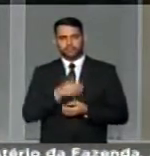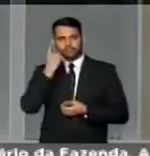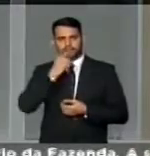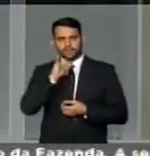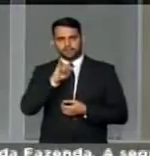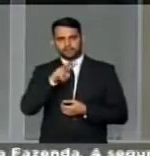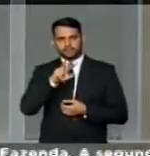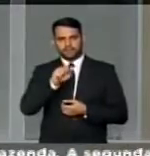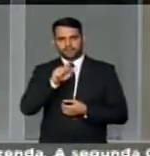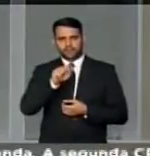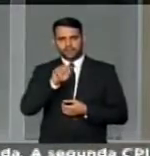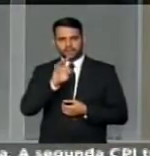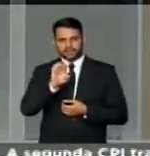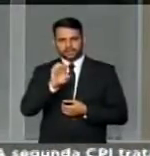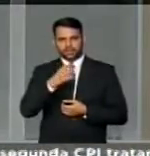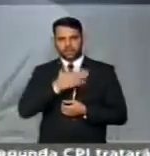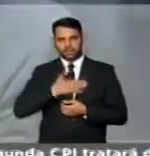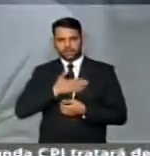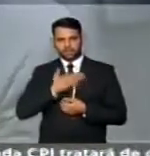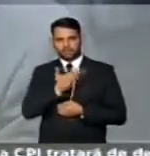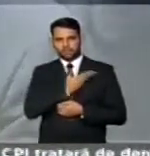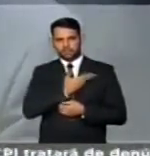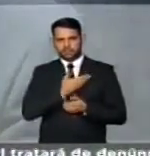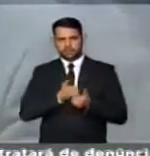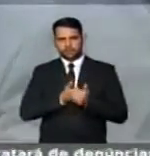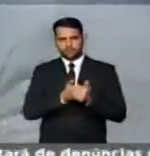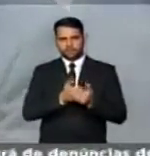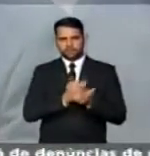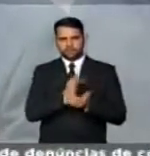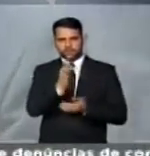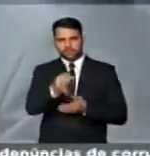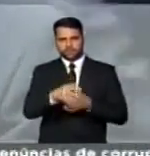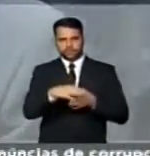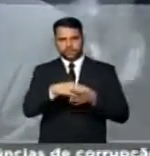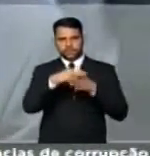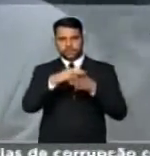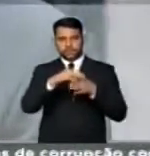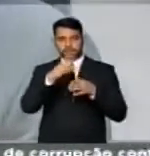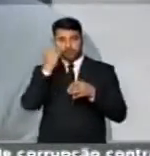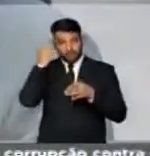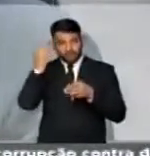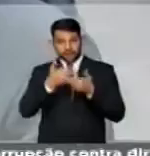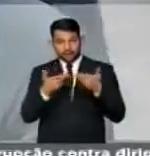Deputado Ivan Valente, querido companheiro de bancada, futuro líder a partir de amanhã,